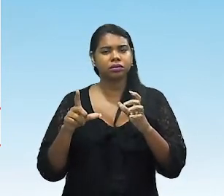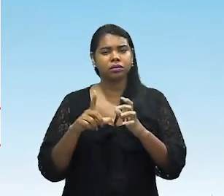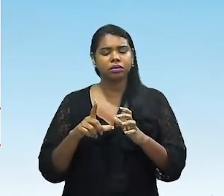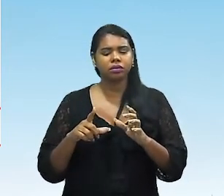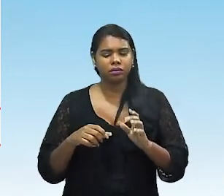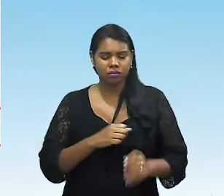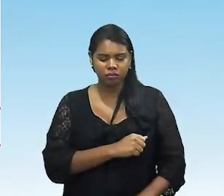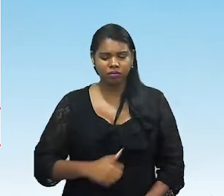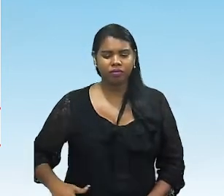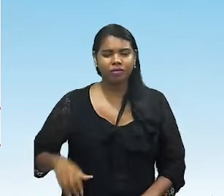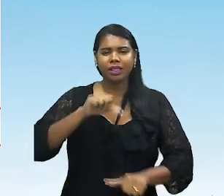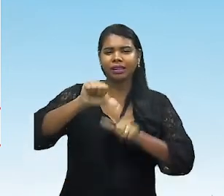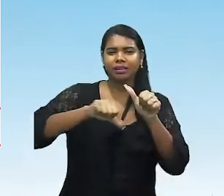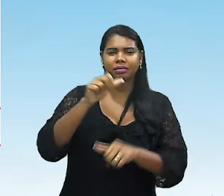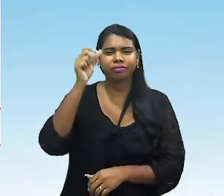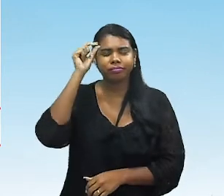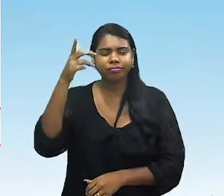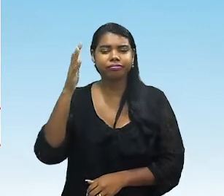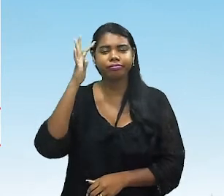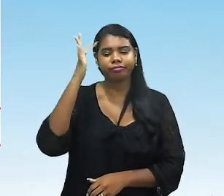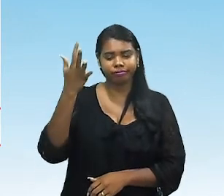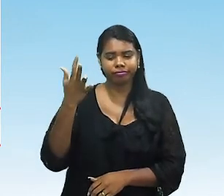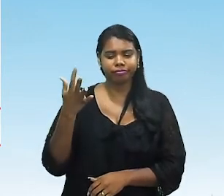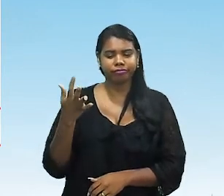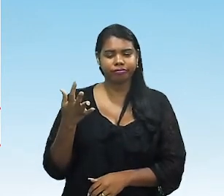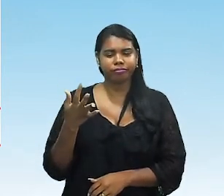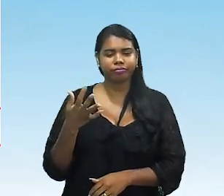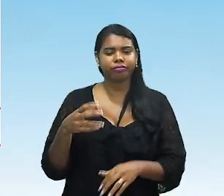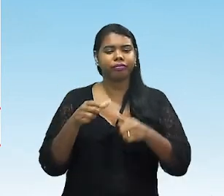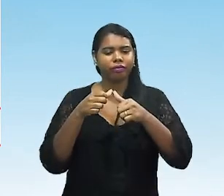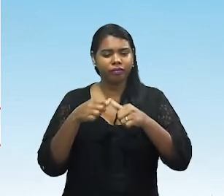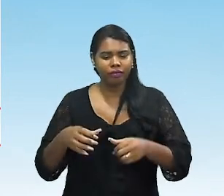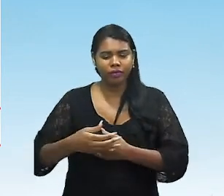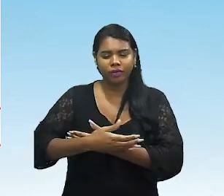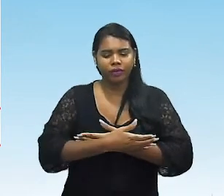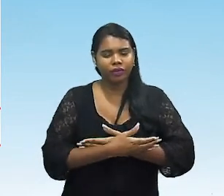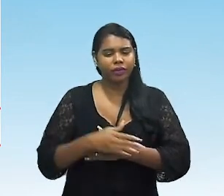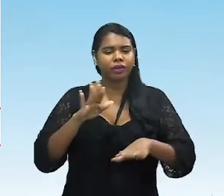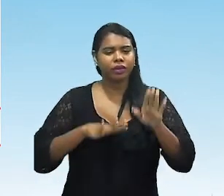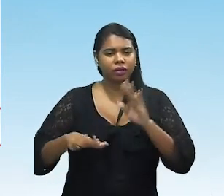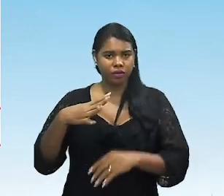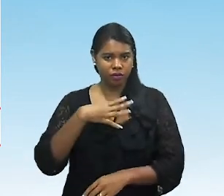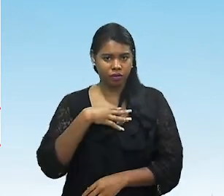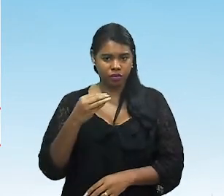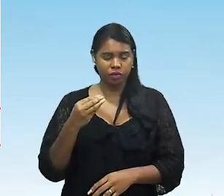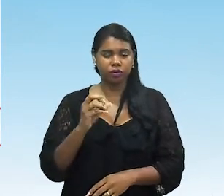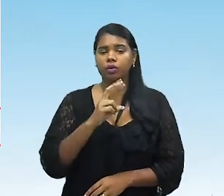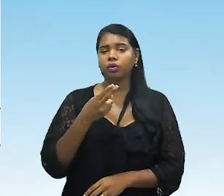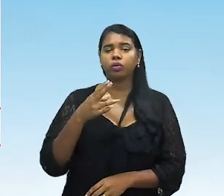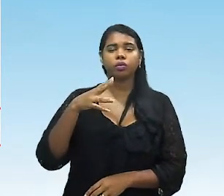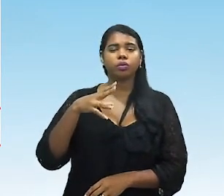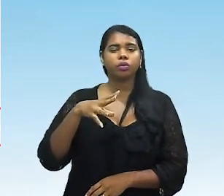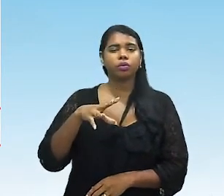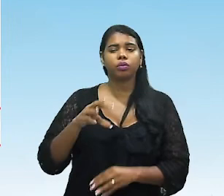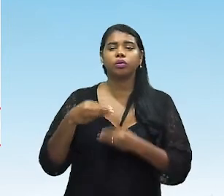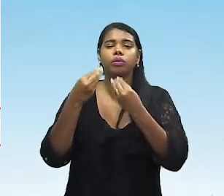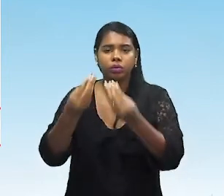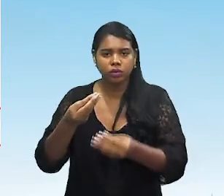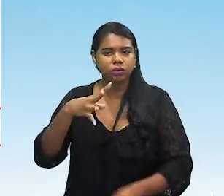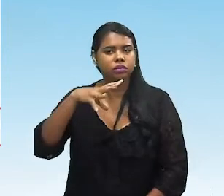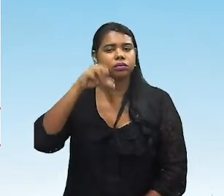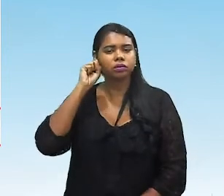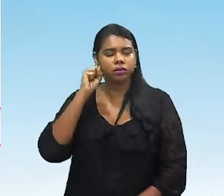ideia, certo? E decidindo pegar esse bebê dela lá e dar para adoção de uma maneira legal, tá